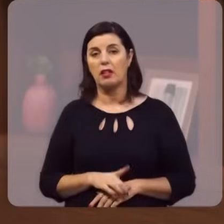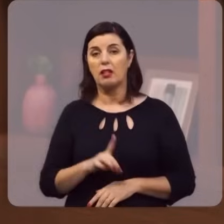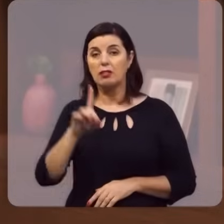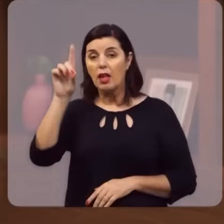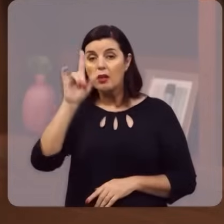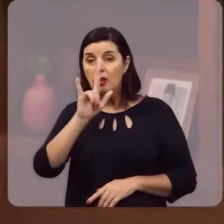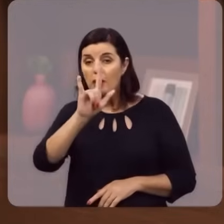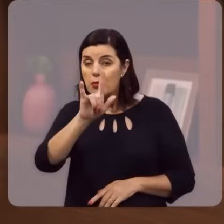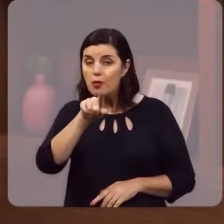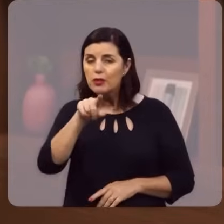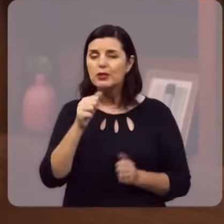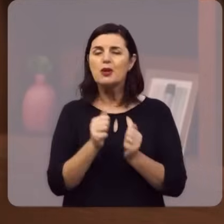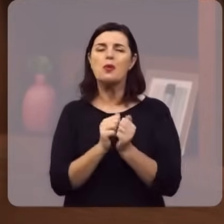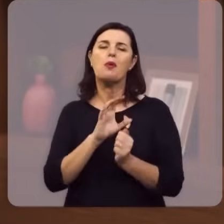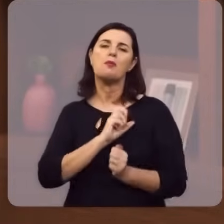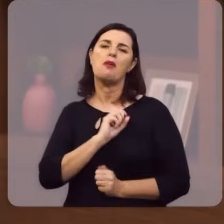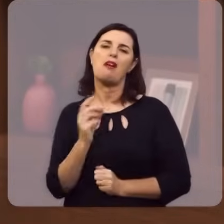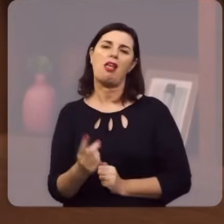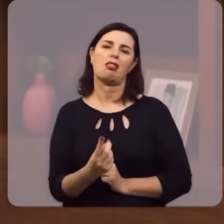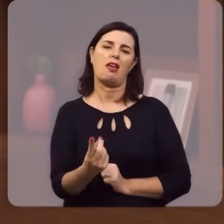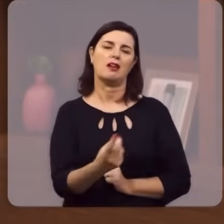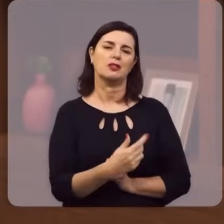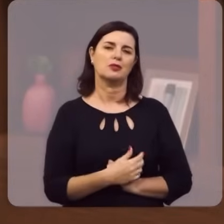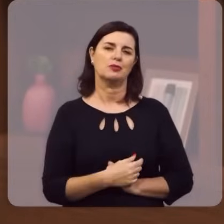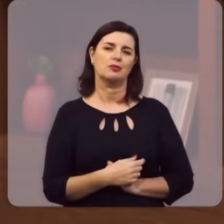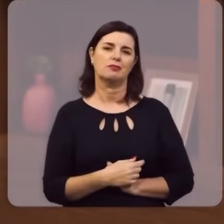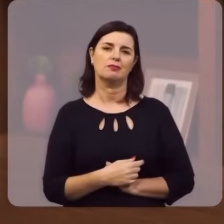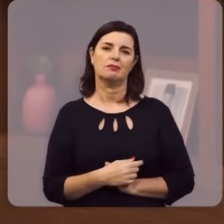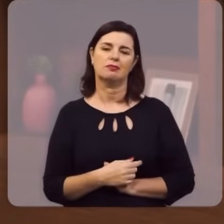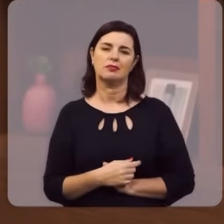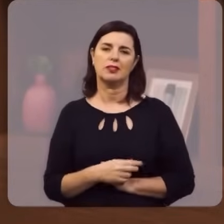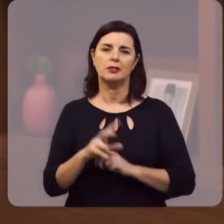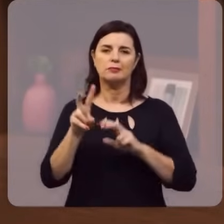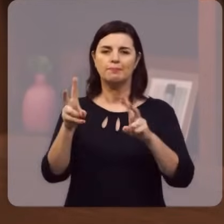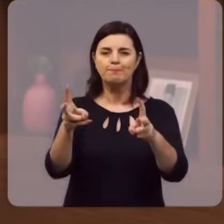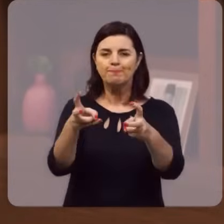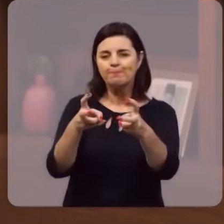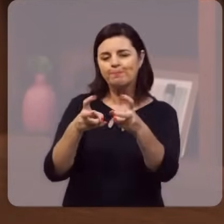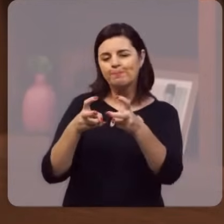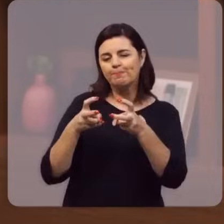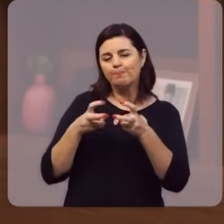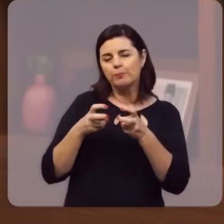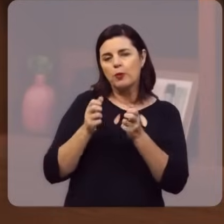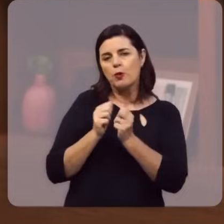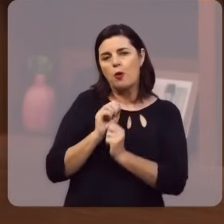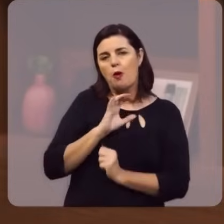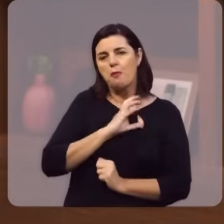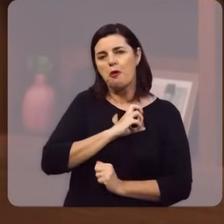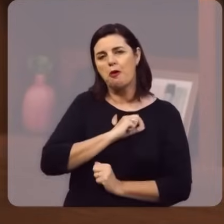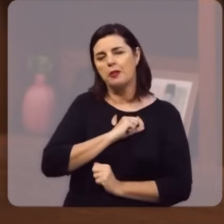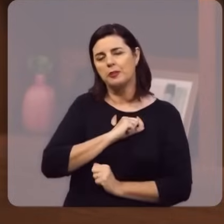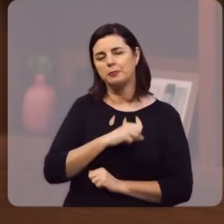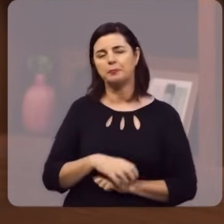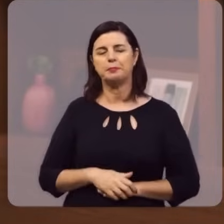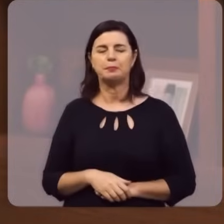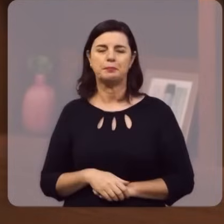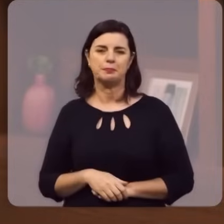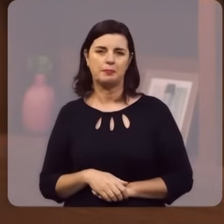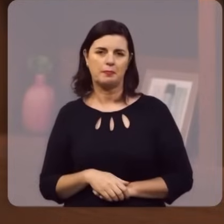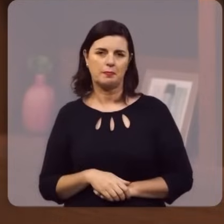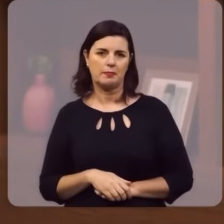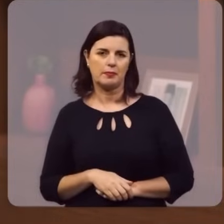ele amou você com amor eterno e atrai você para ele concorda de amor